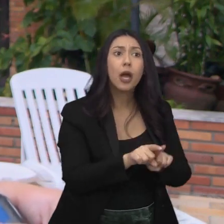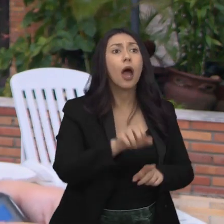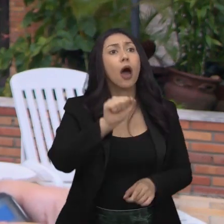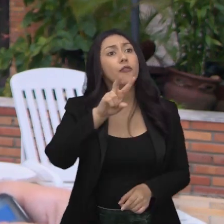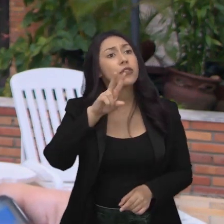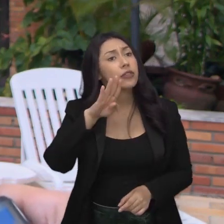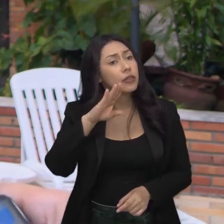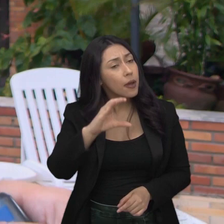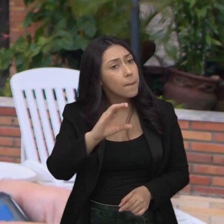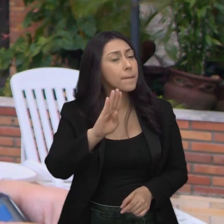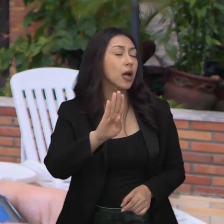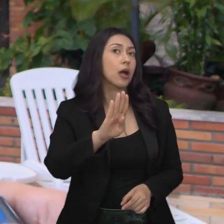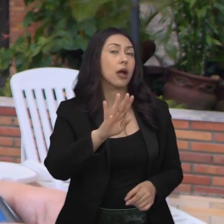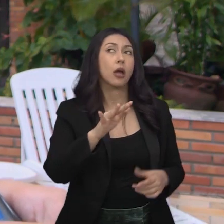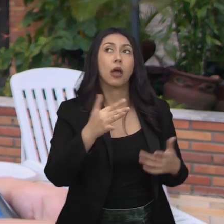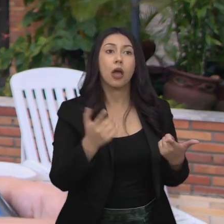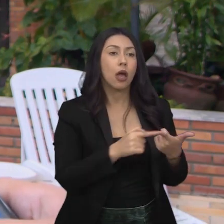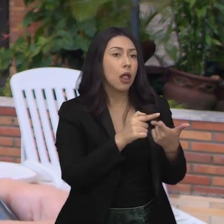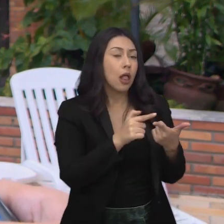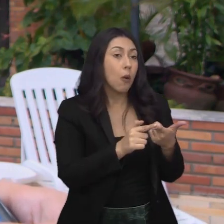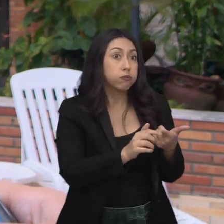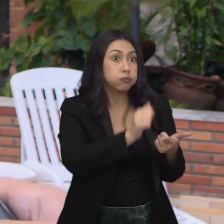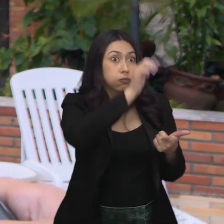legal de AVCB, de